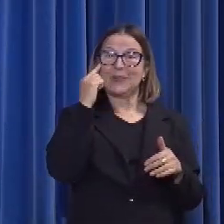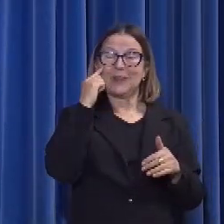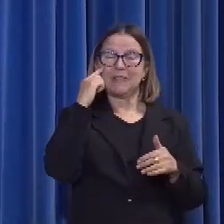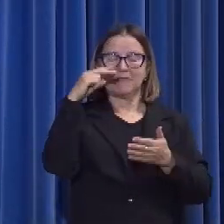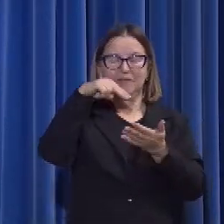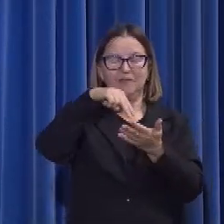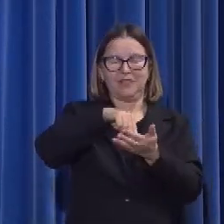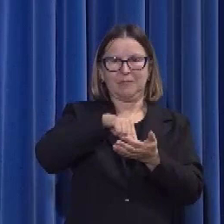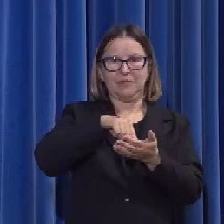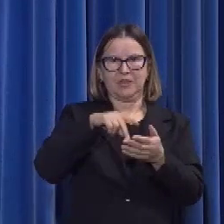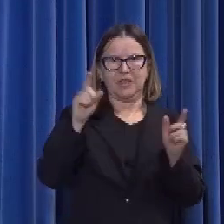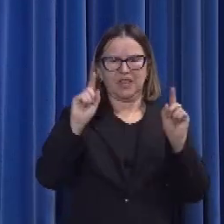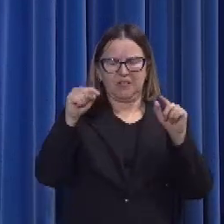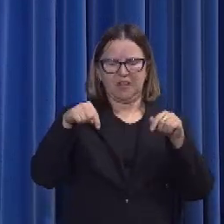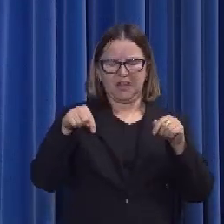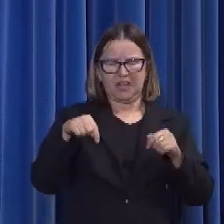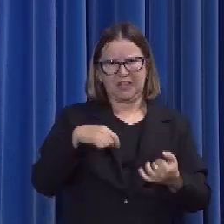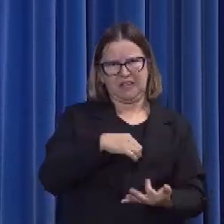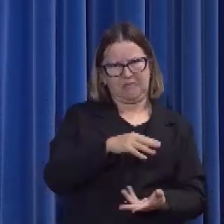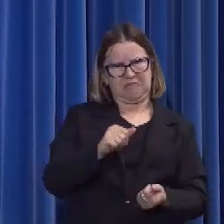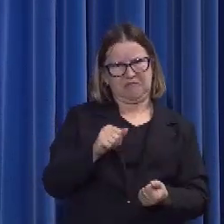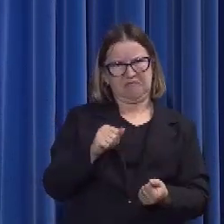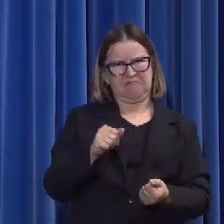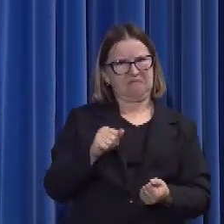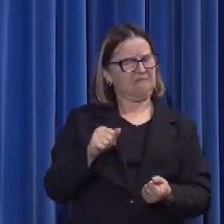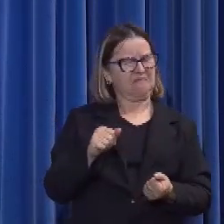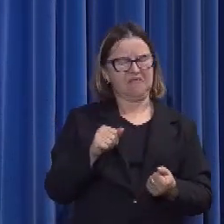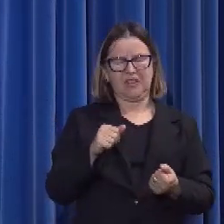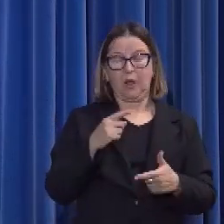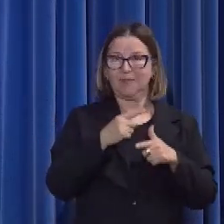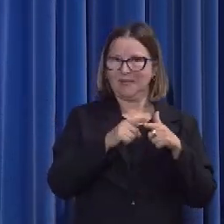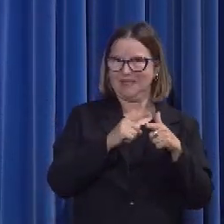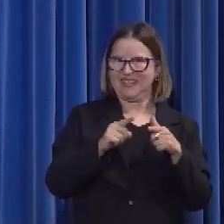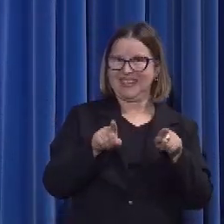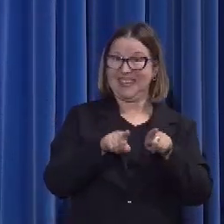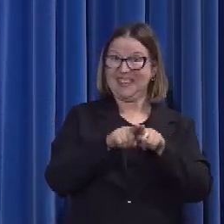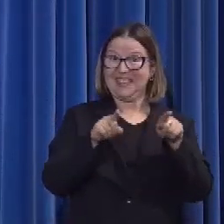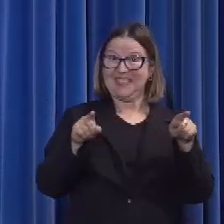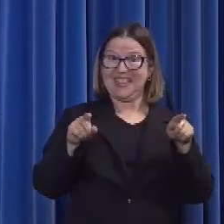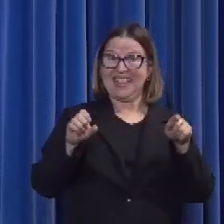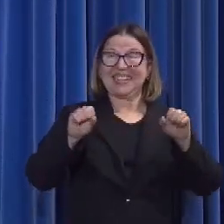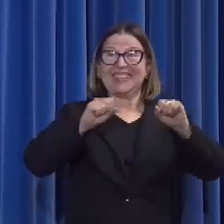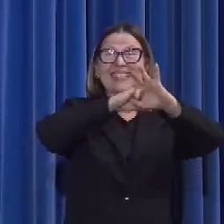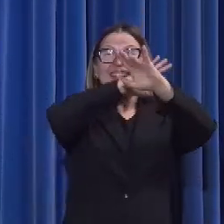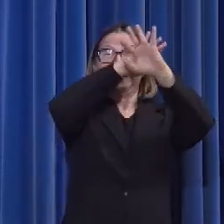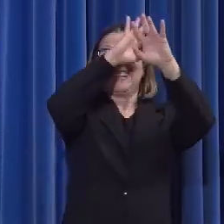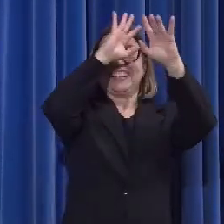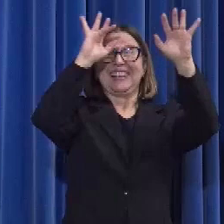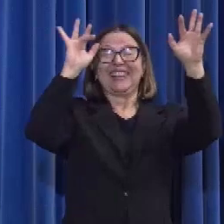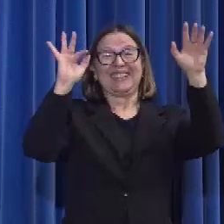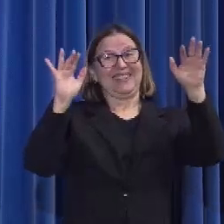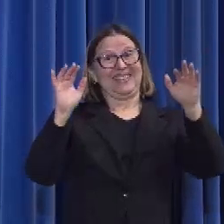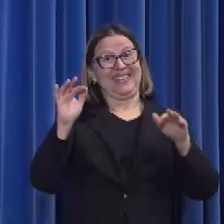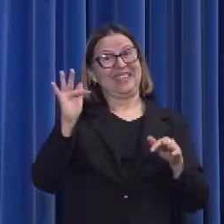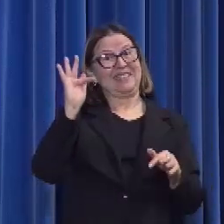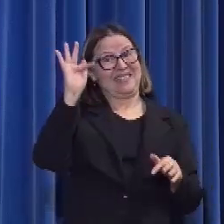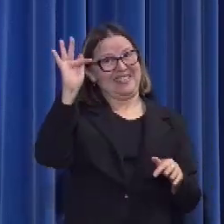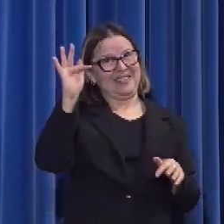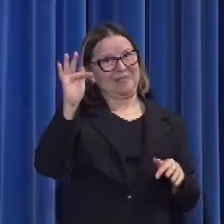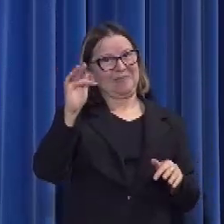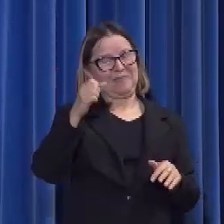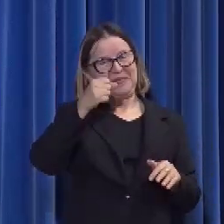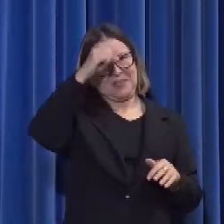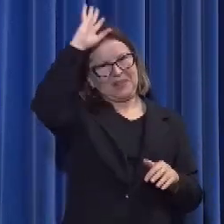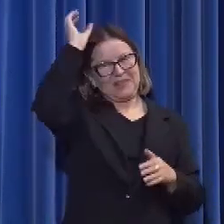não aqui e nem nas circunstâncias, mas na glória que nos aguarda. Romanos 8,18 nos diz